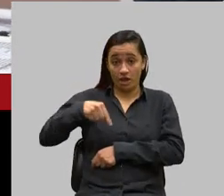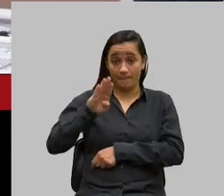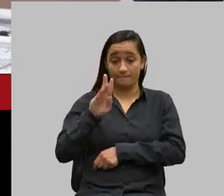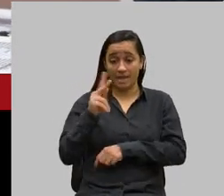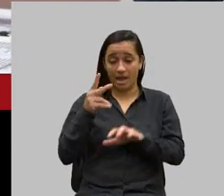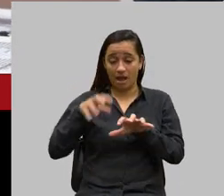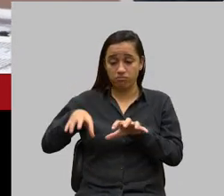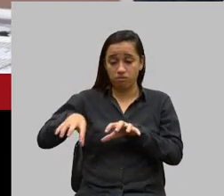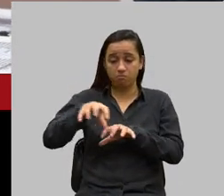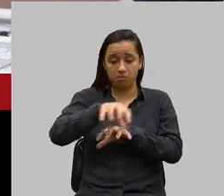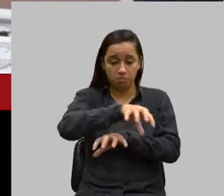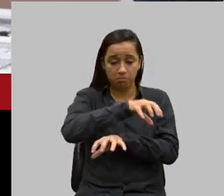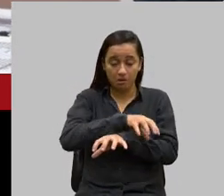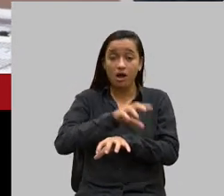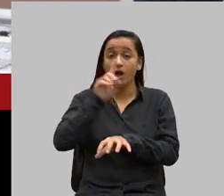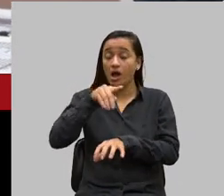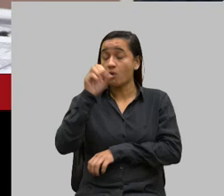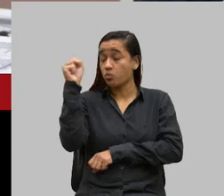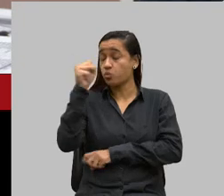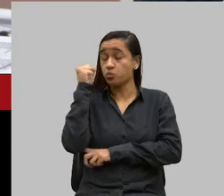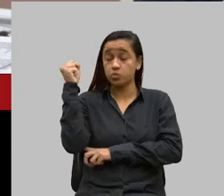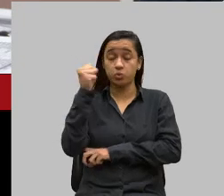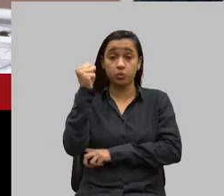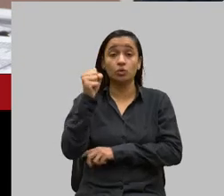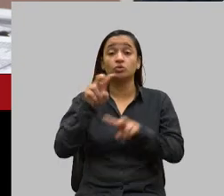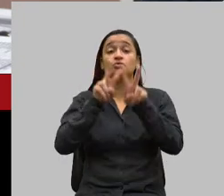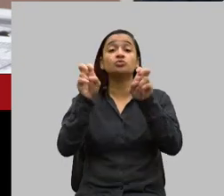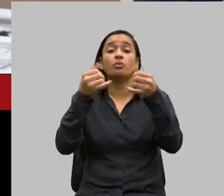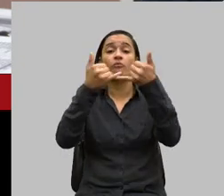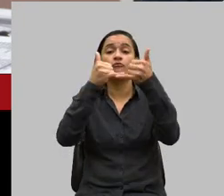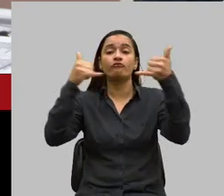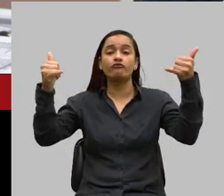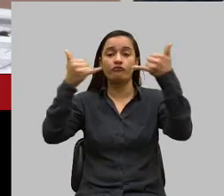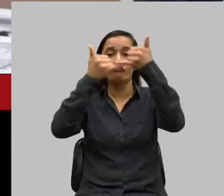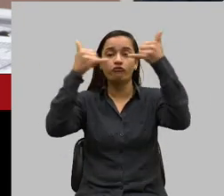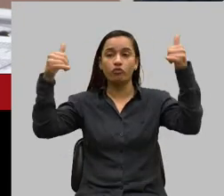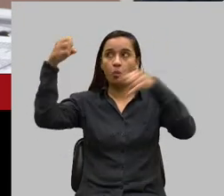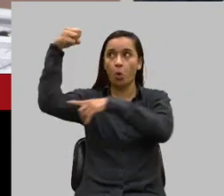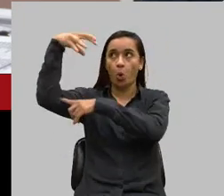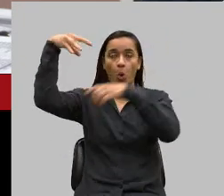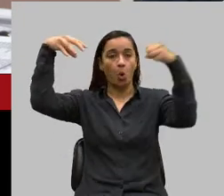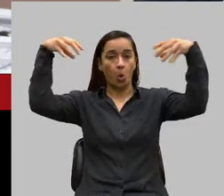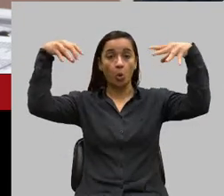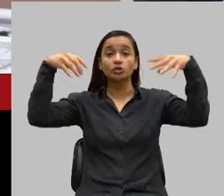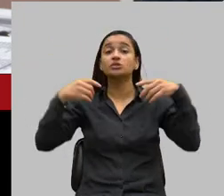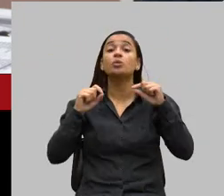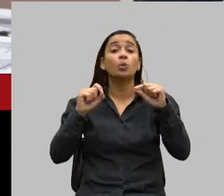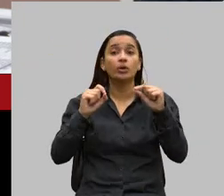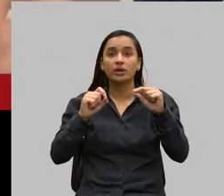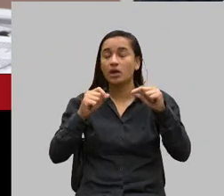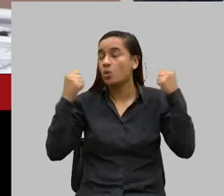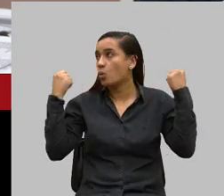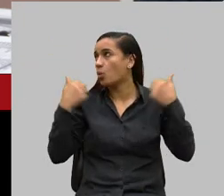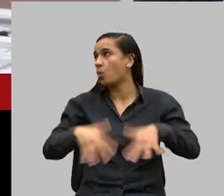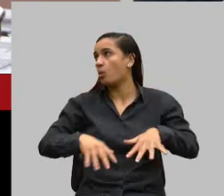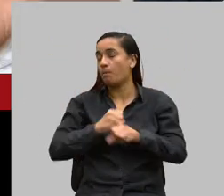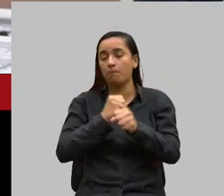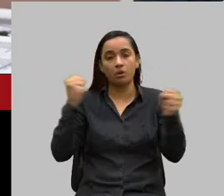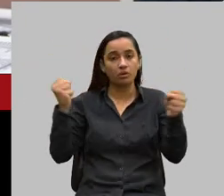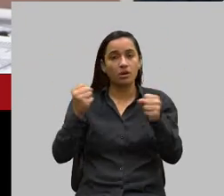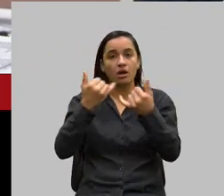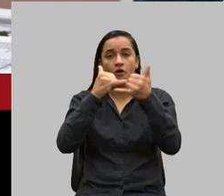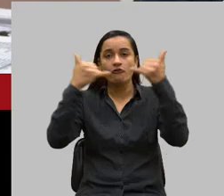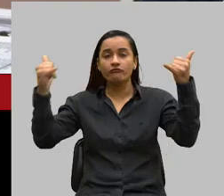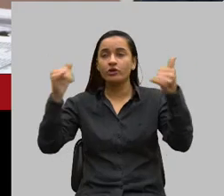caos com relação às fiações nos postes de luz gente tá um show de horrores né fios de internet fio de